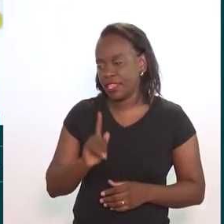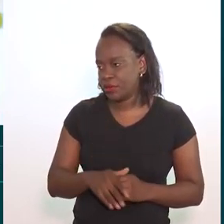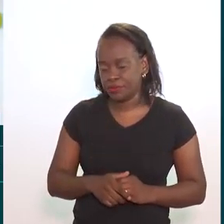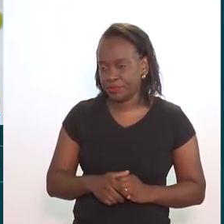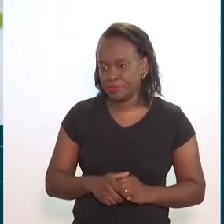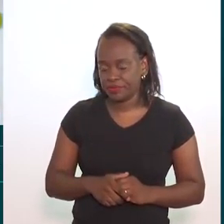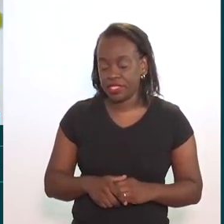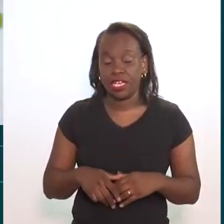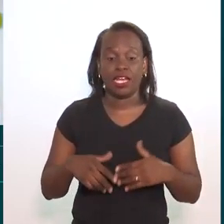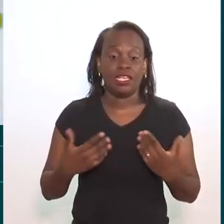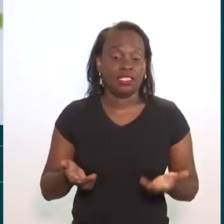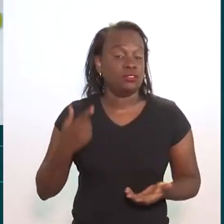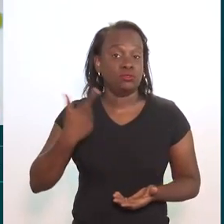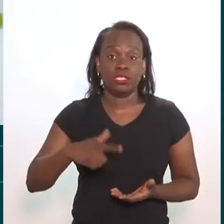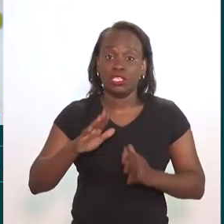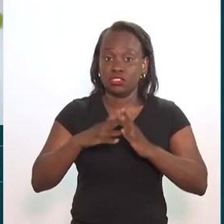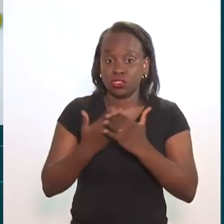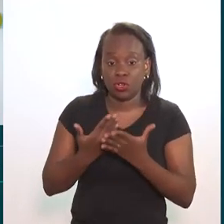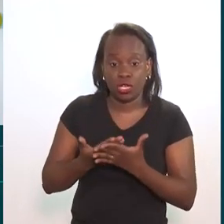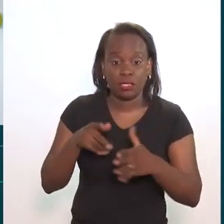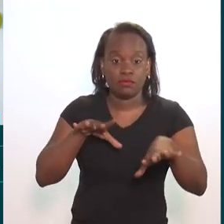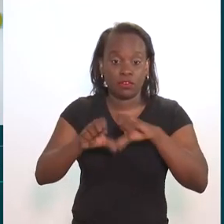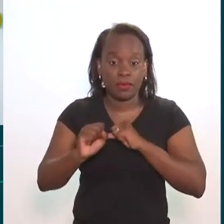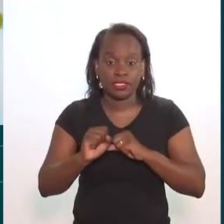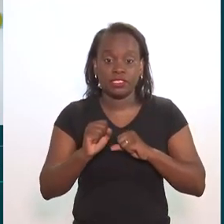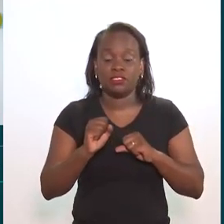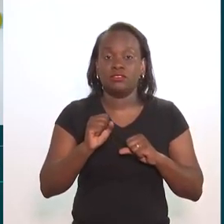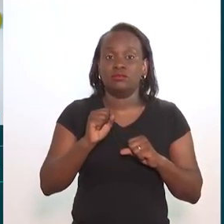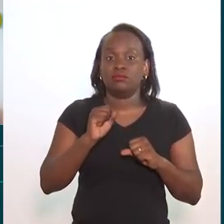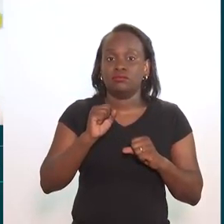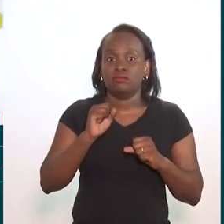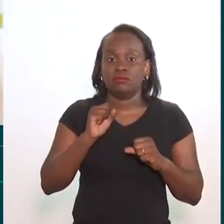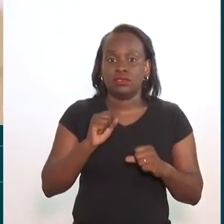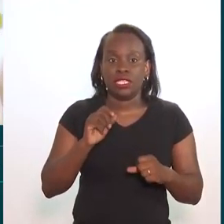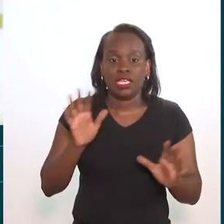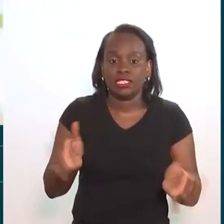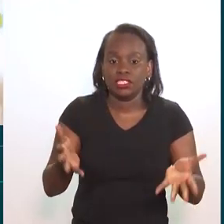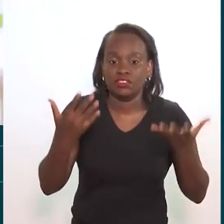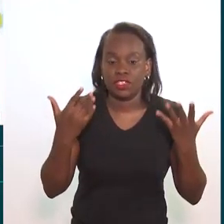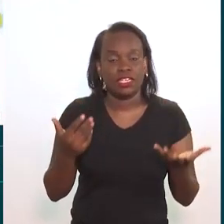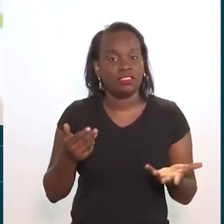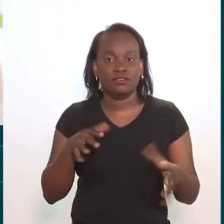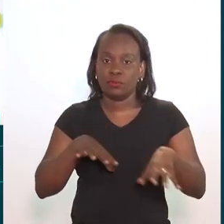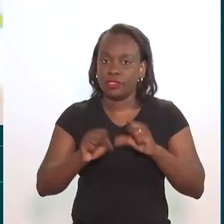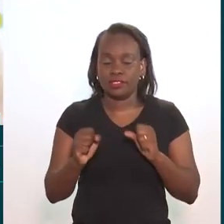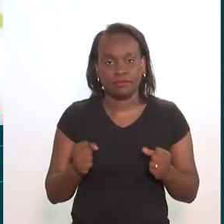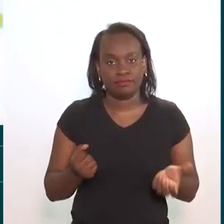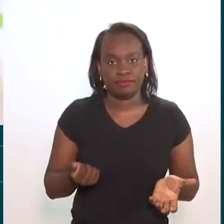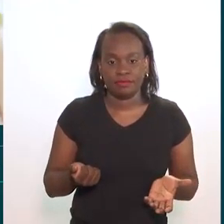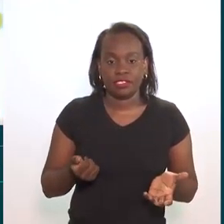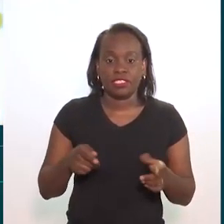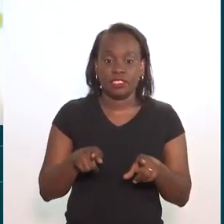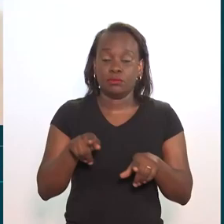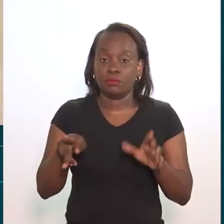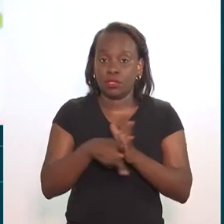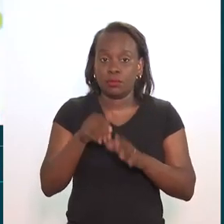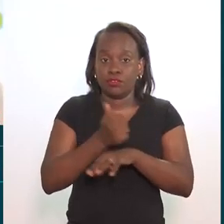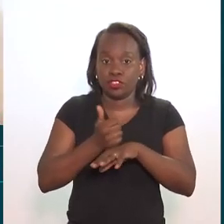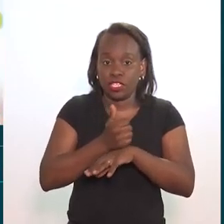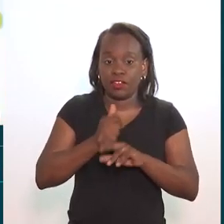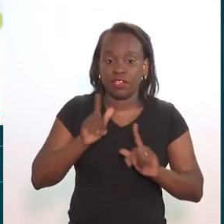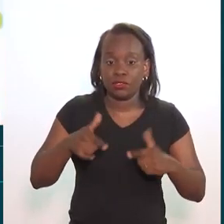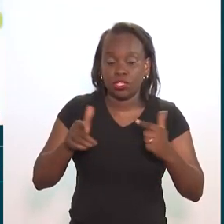Infelizmente, não, né? A gente não tem as escolas de formação sendo mais estimulado, formação do